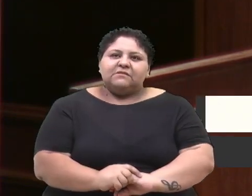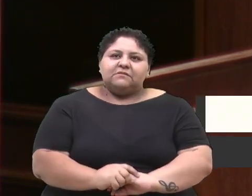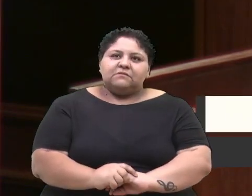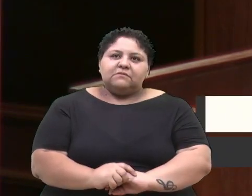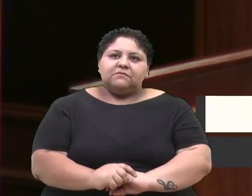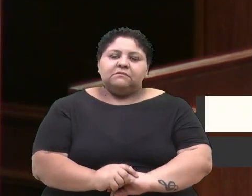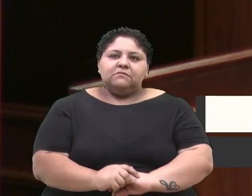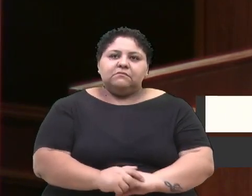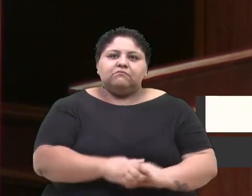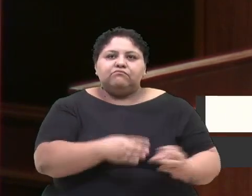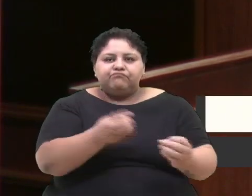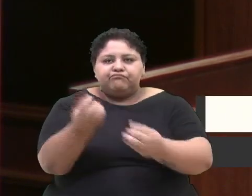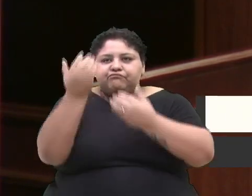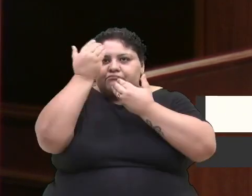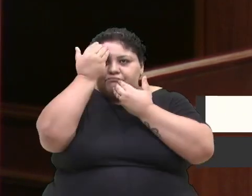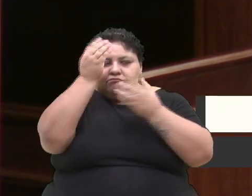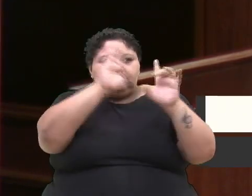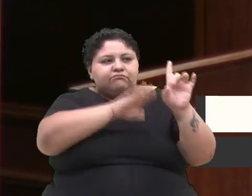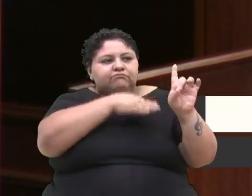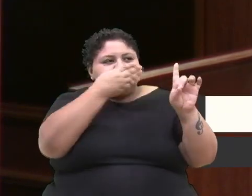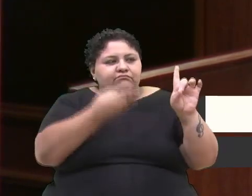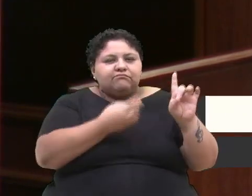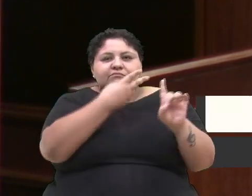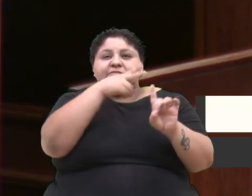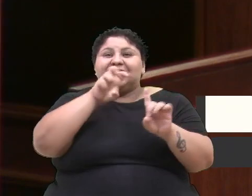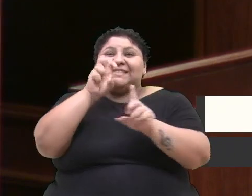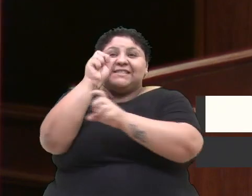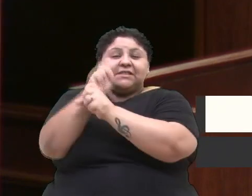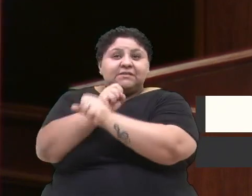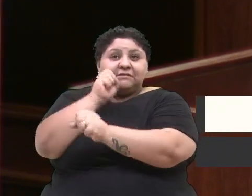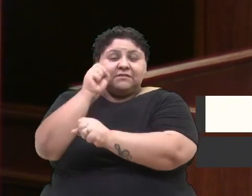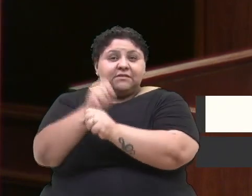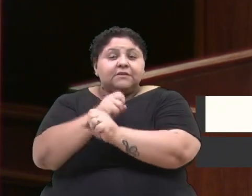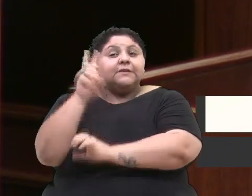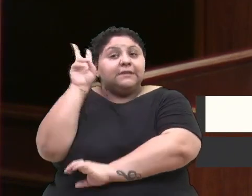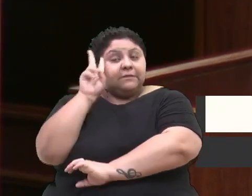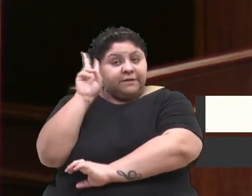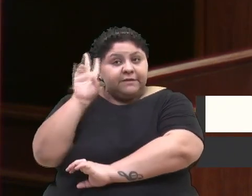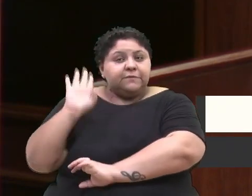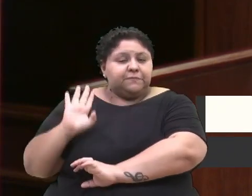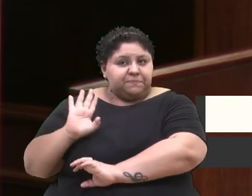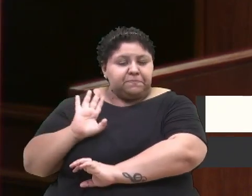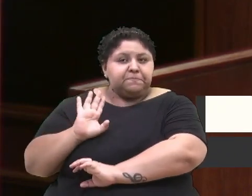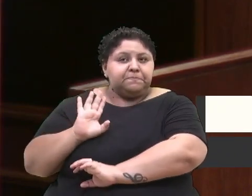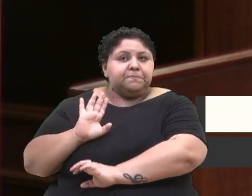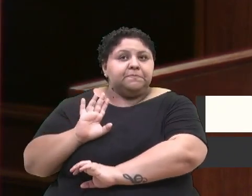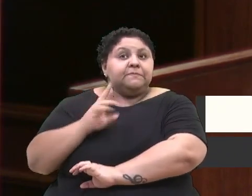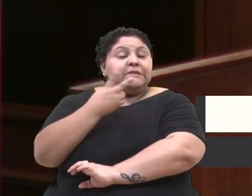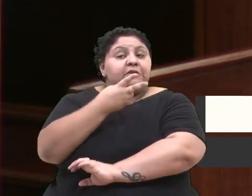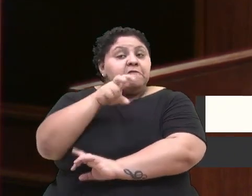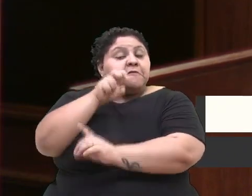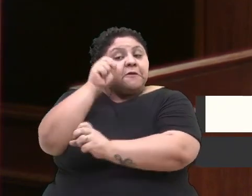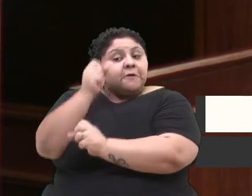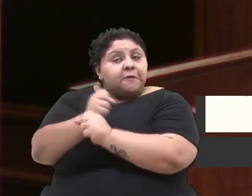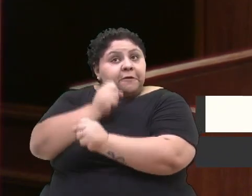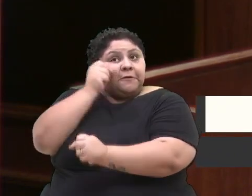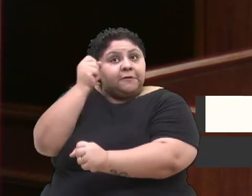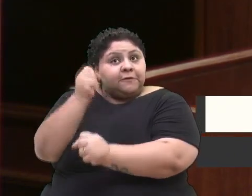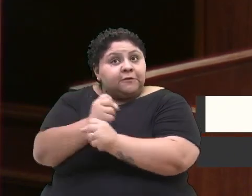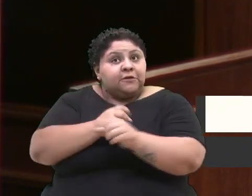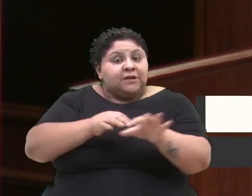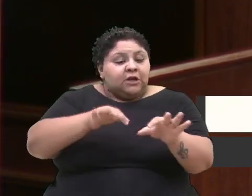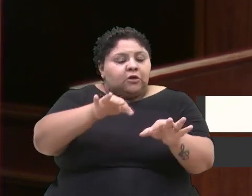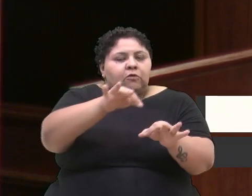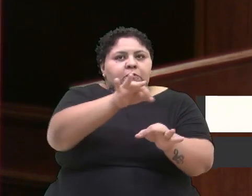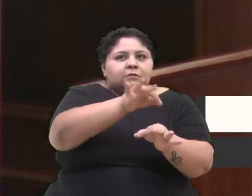Muito obrigado pela homenagem, pelos 25 anos, e lembrando, é os 25 anos de